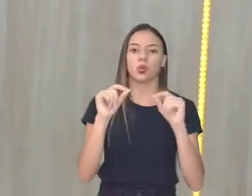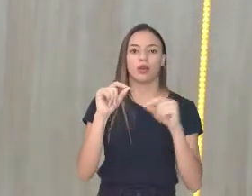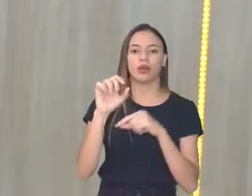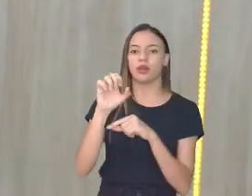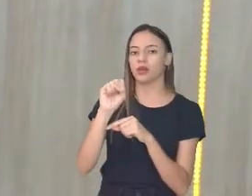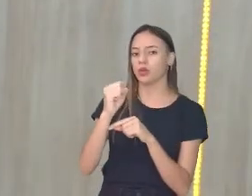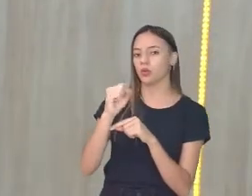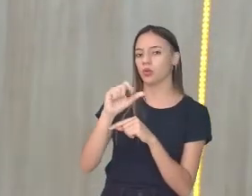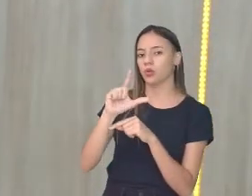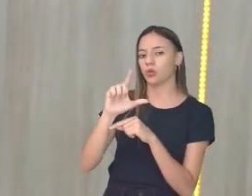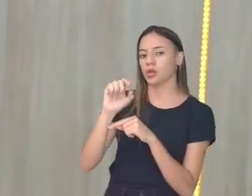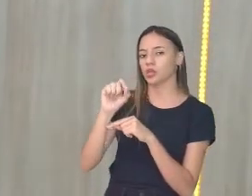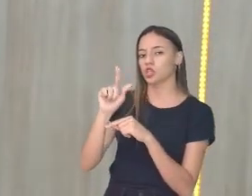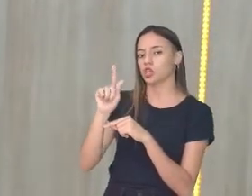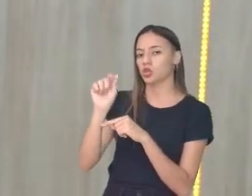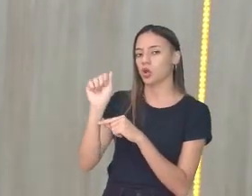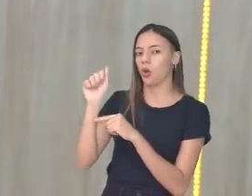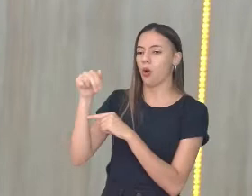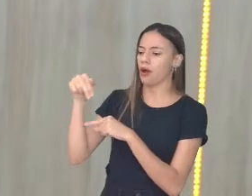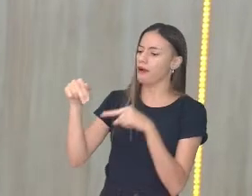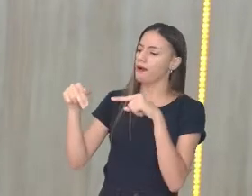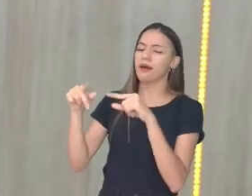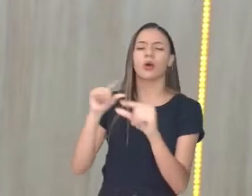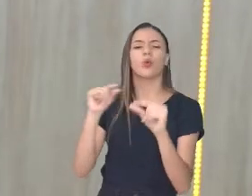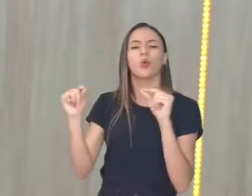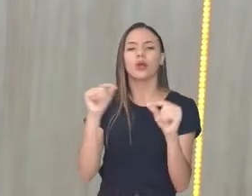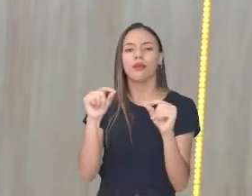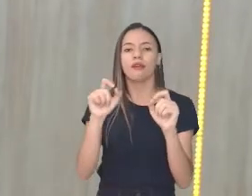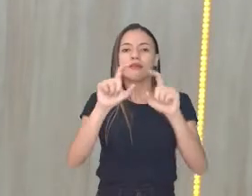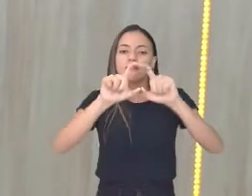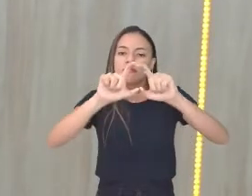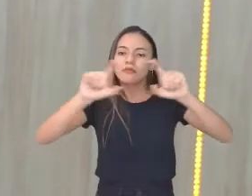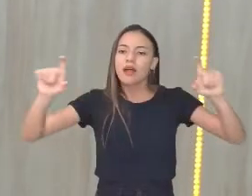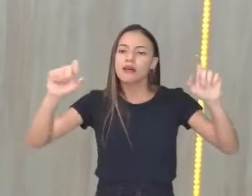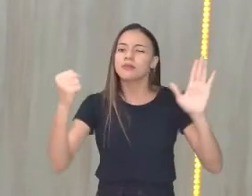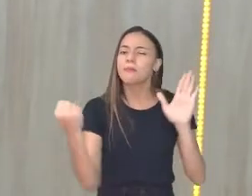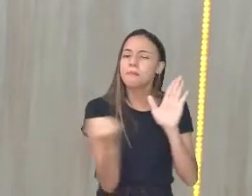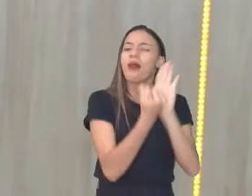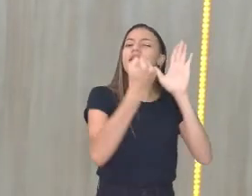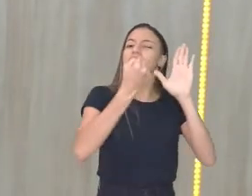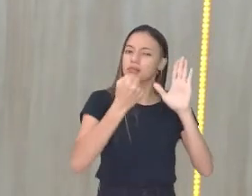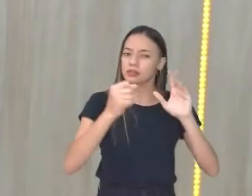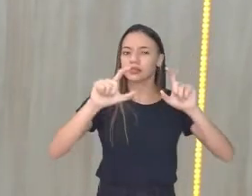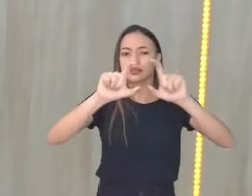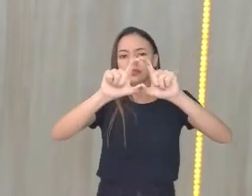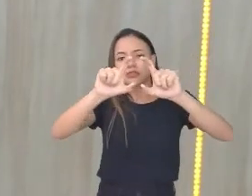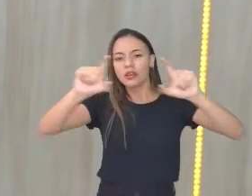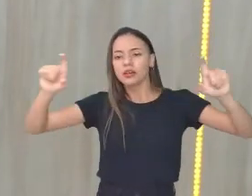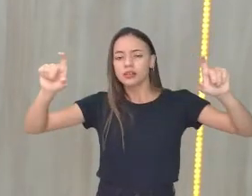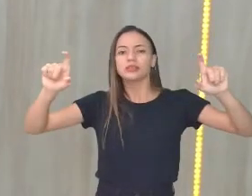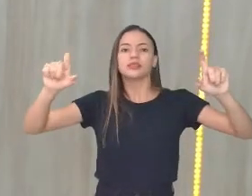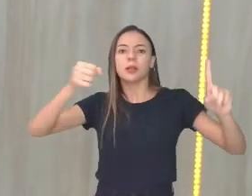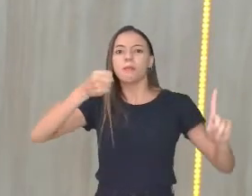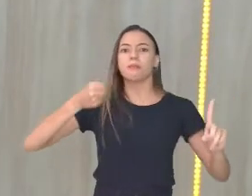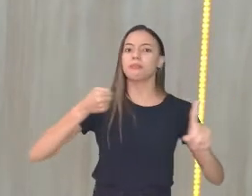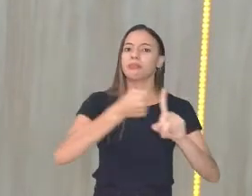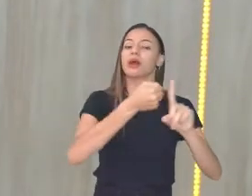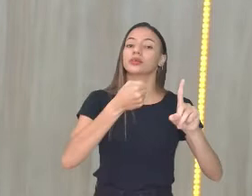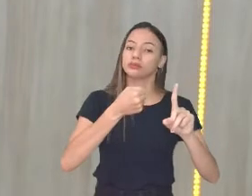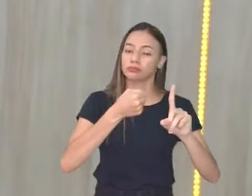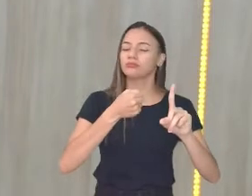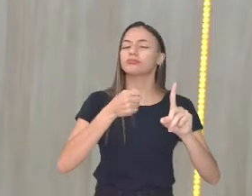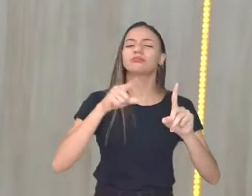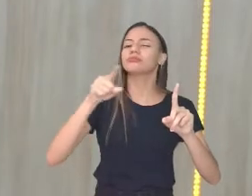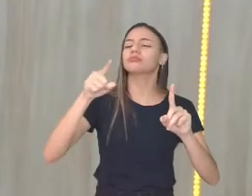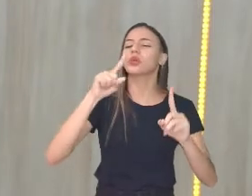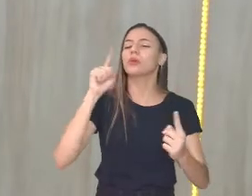né? Um slogan seria o quê? Uma frase, né, que é utilizada, uma frase de efeito que é utilizada para